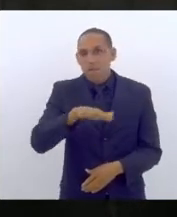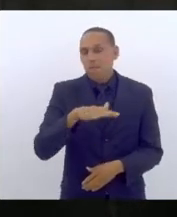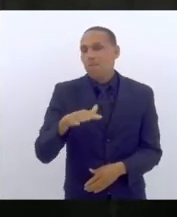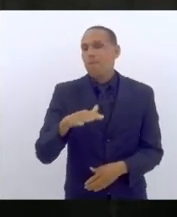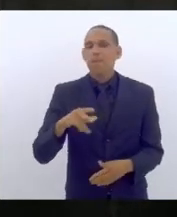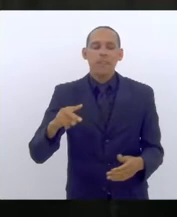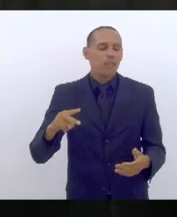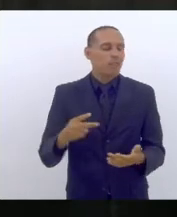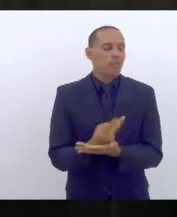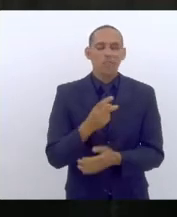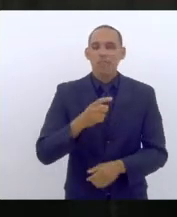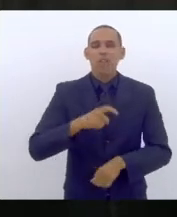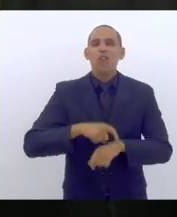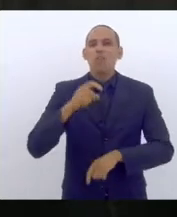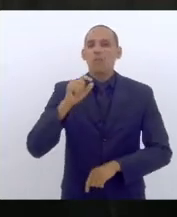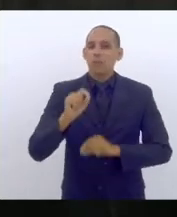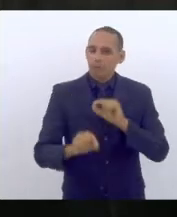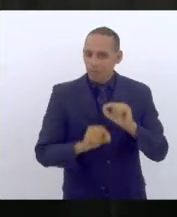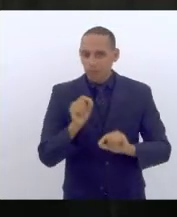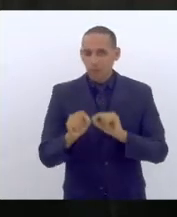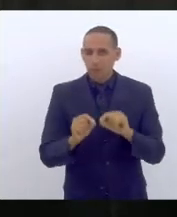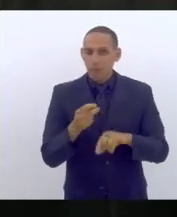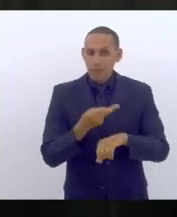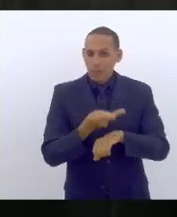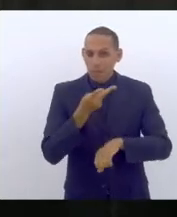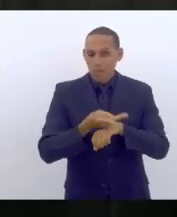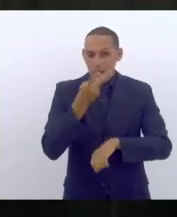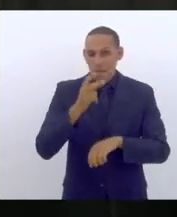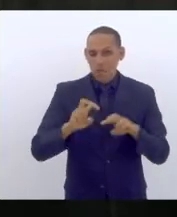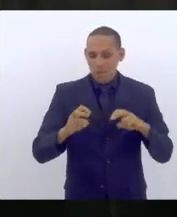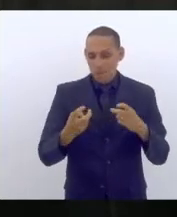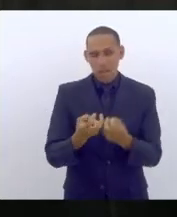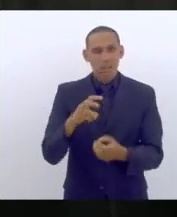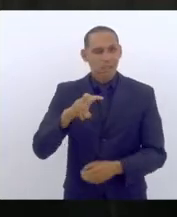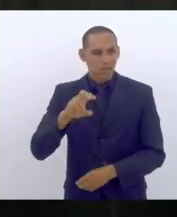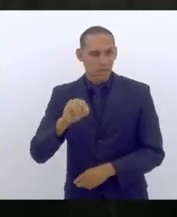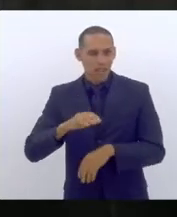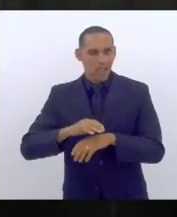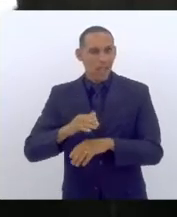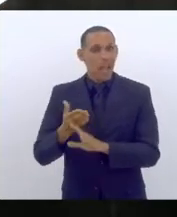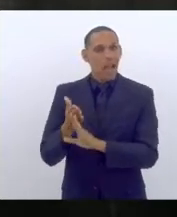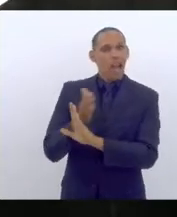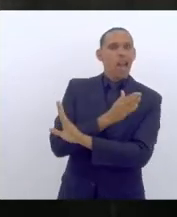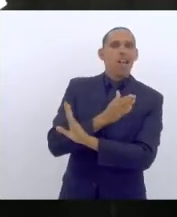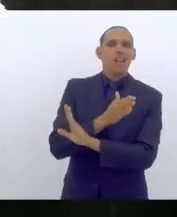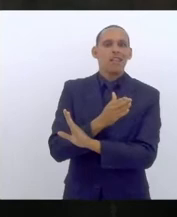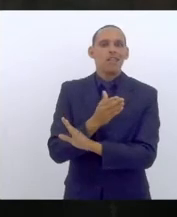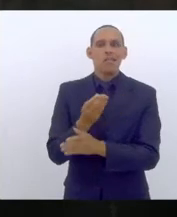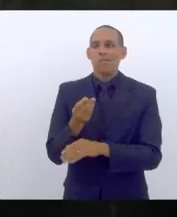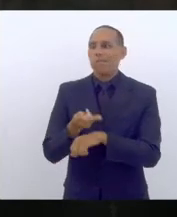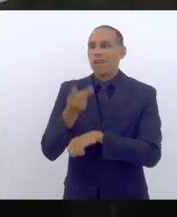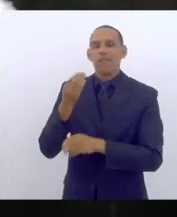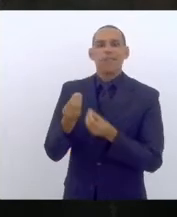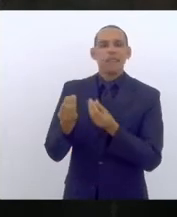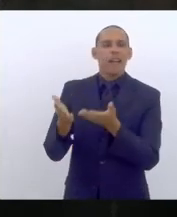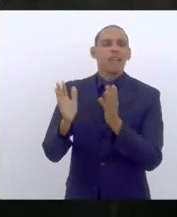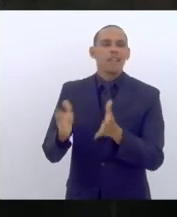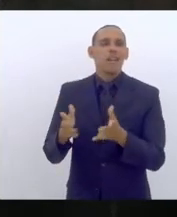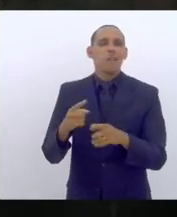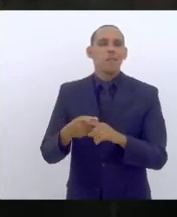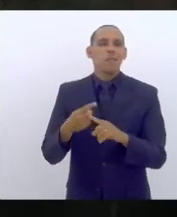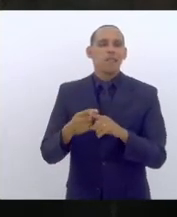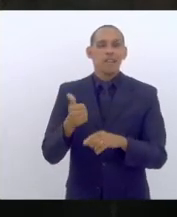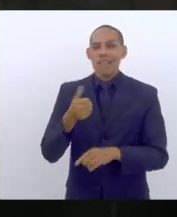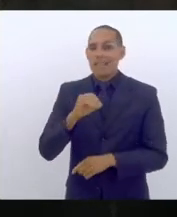é imediato antes de premiar as 50 rodas a premiação já tava dada pela ideia de onde mais